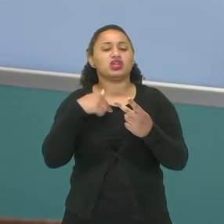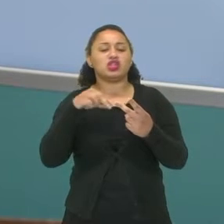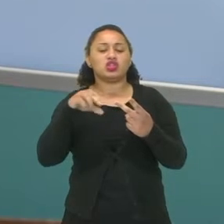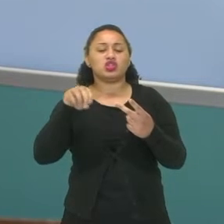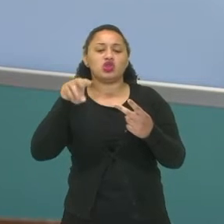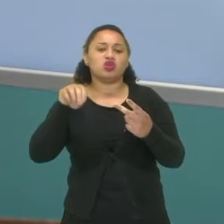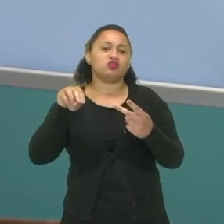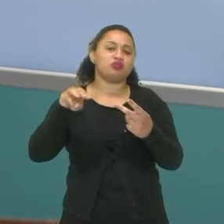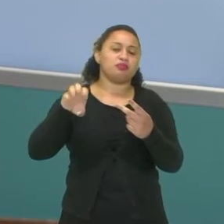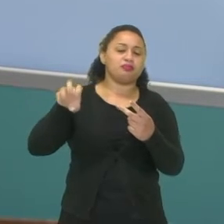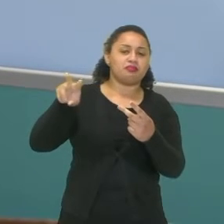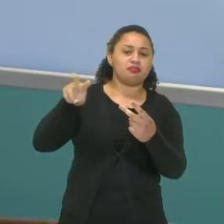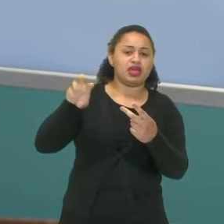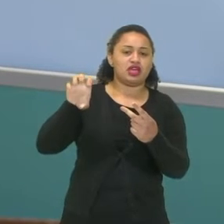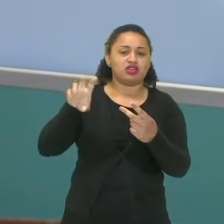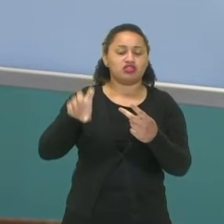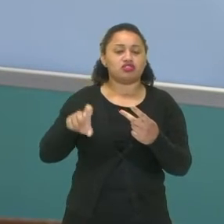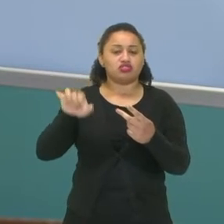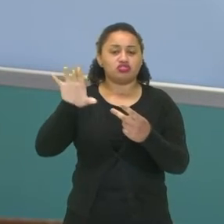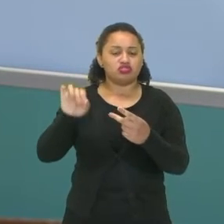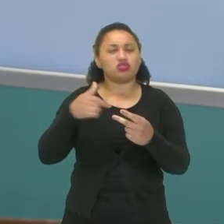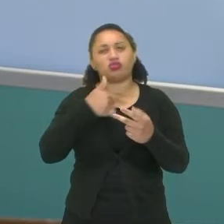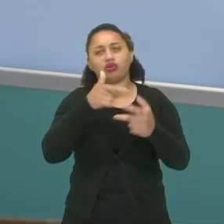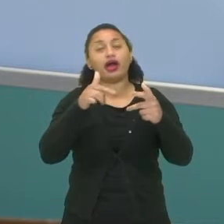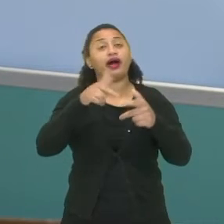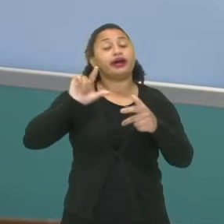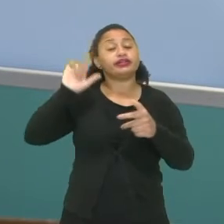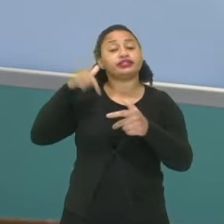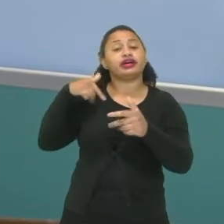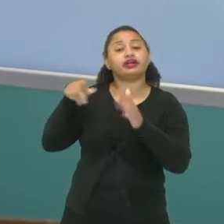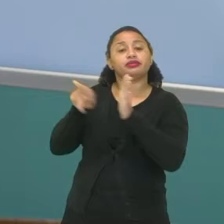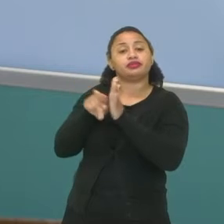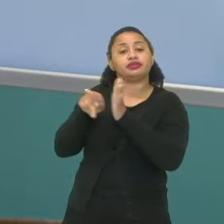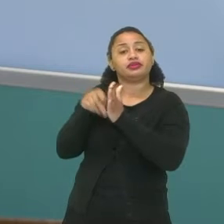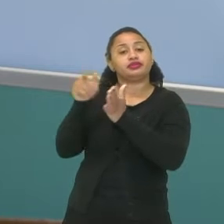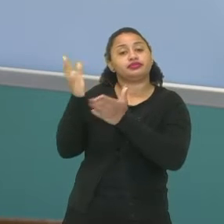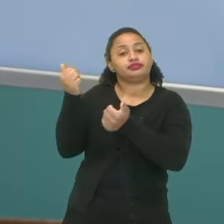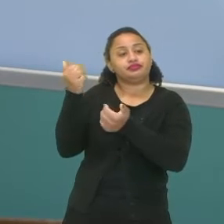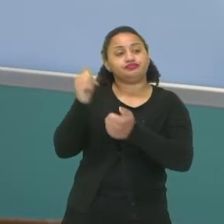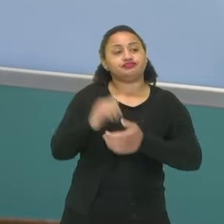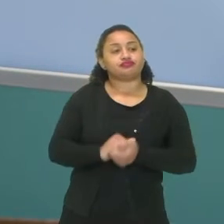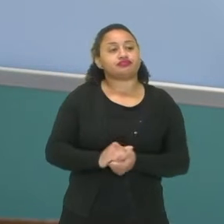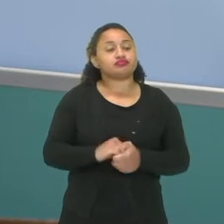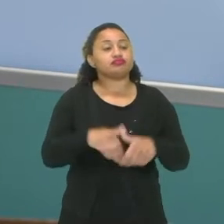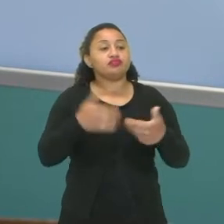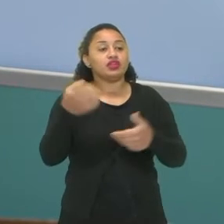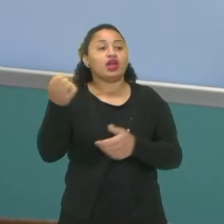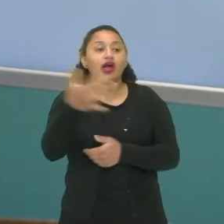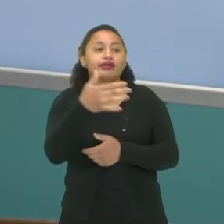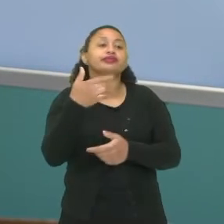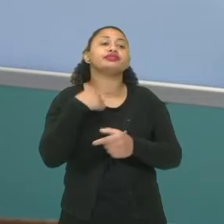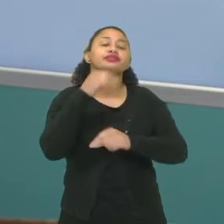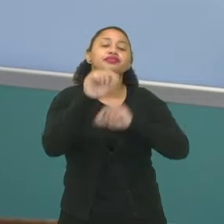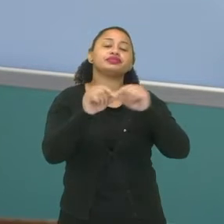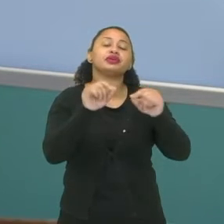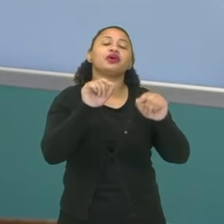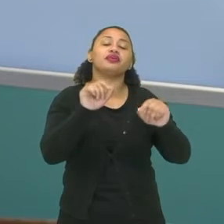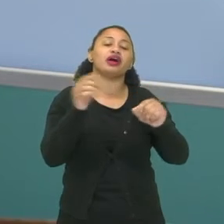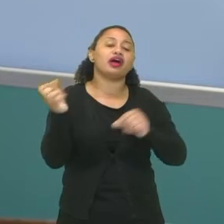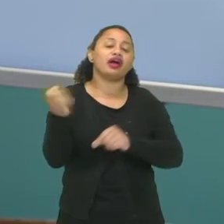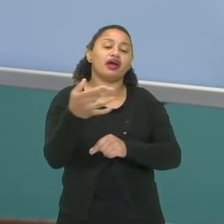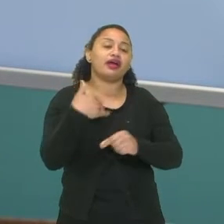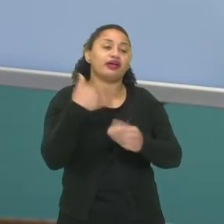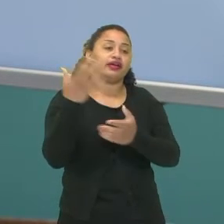região inicialmente pertencia à Espanha. Então aqui, né, o vice-reinado da Nova Espanha se localizava na